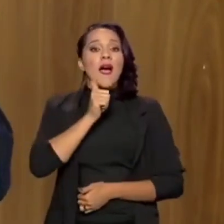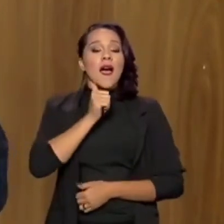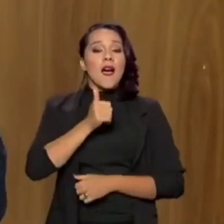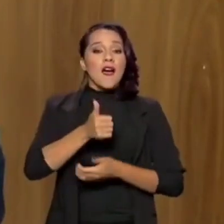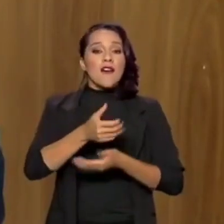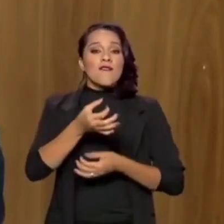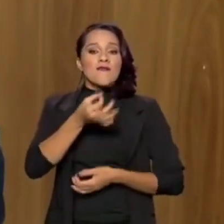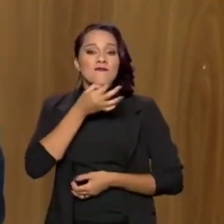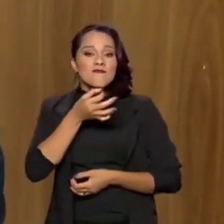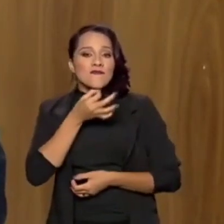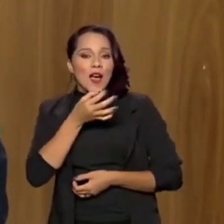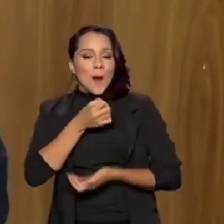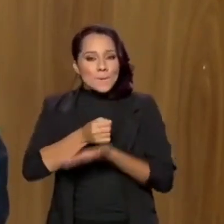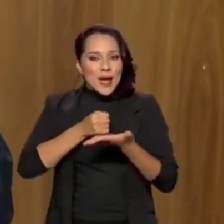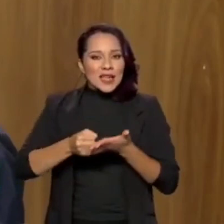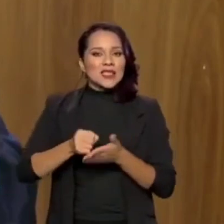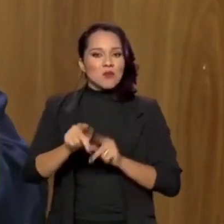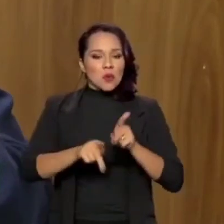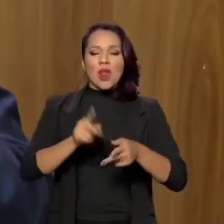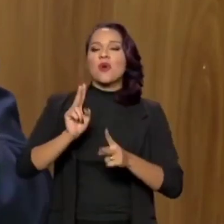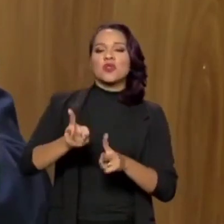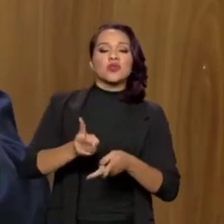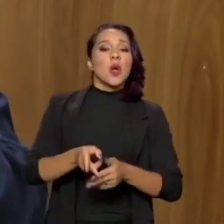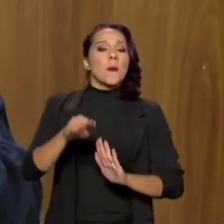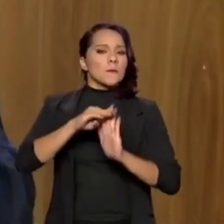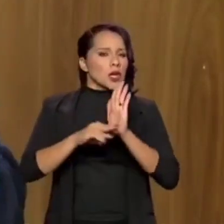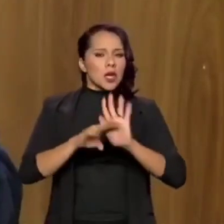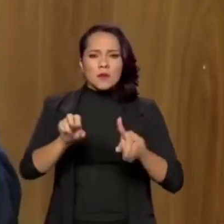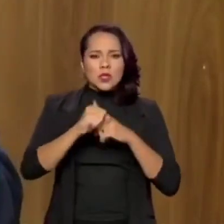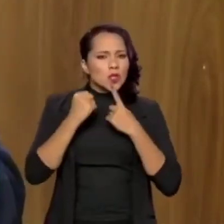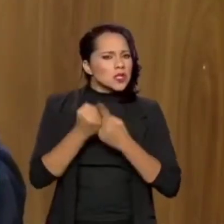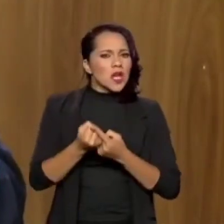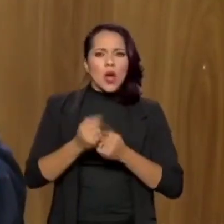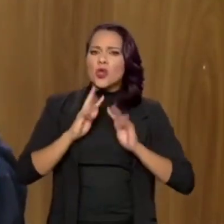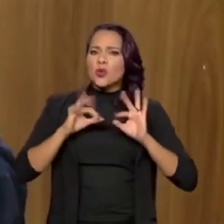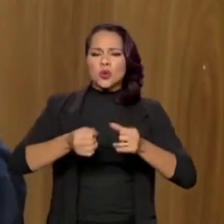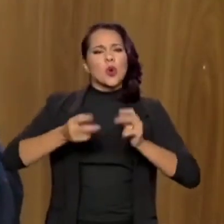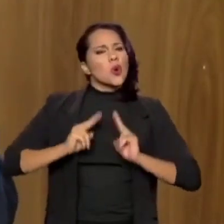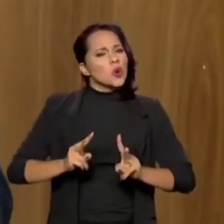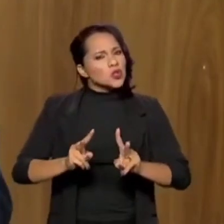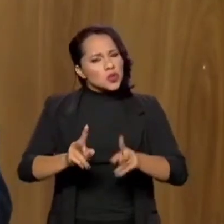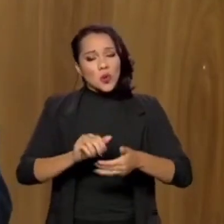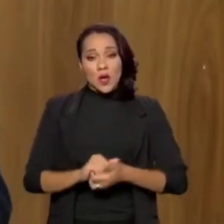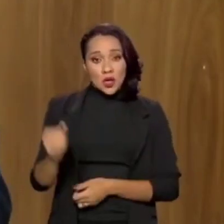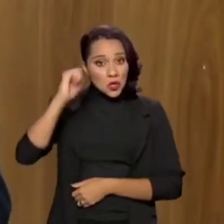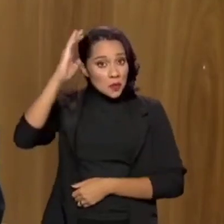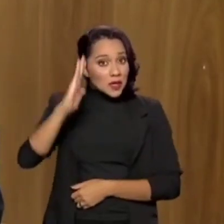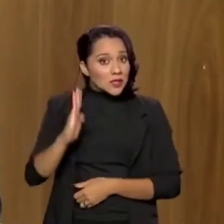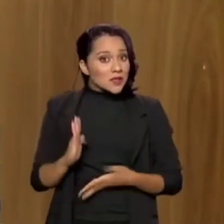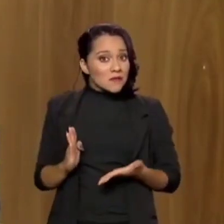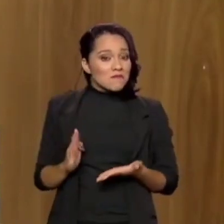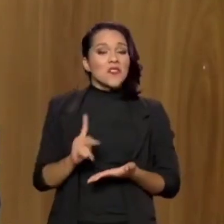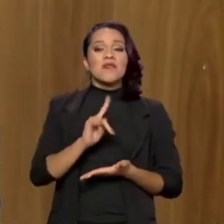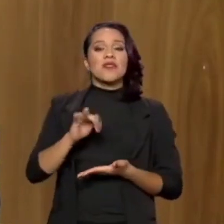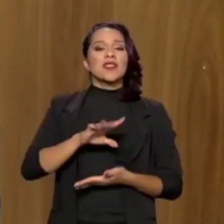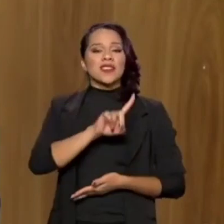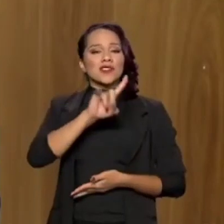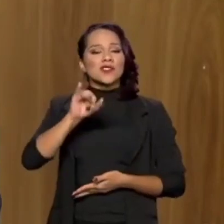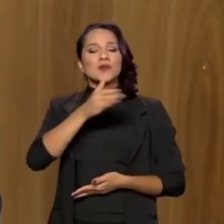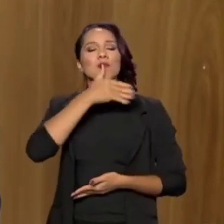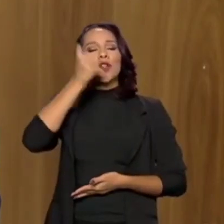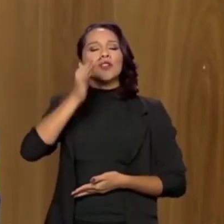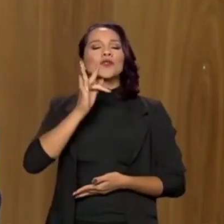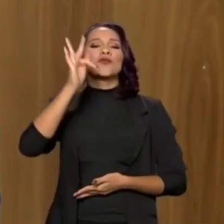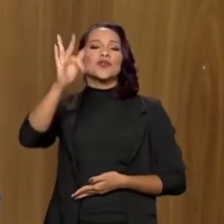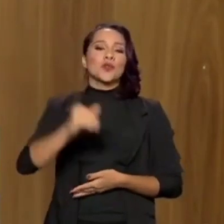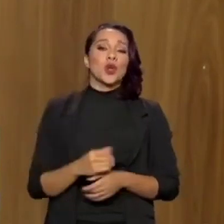popular será mantida, todos os programas sociais seguem e o Brasil terá dias melhores, porque